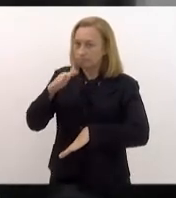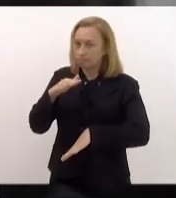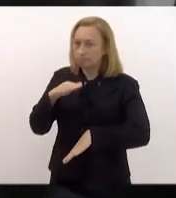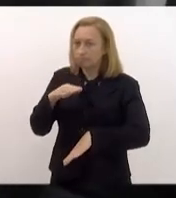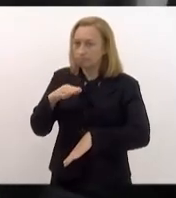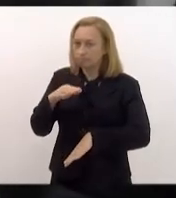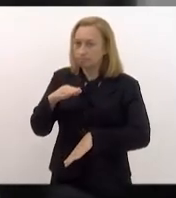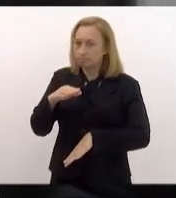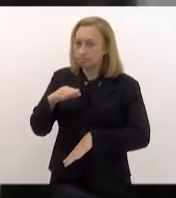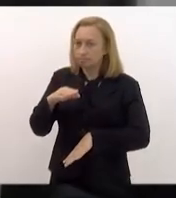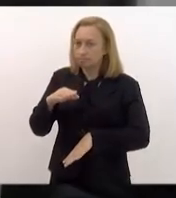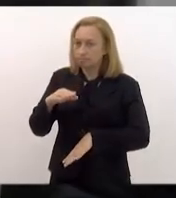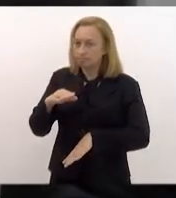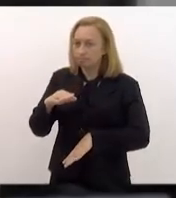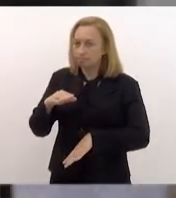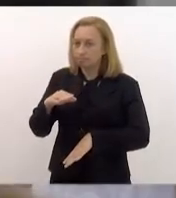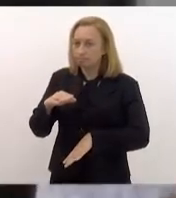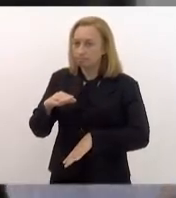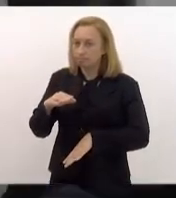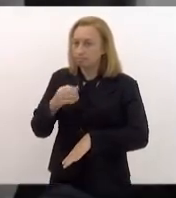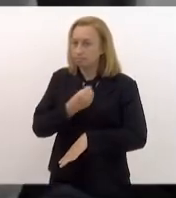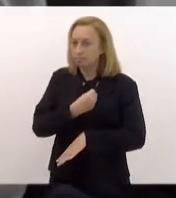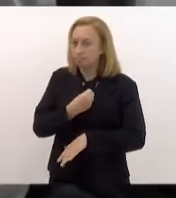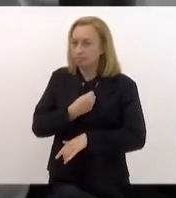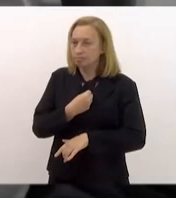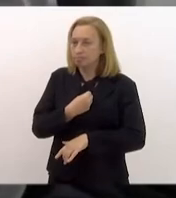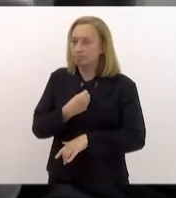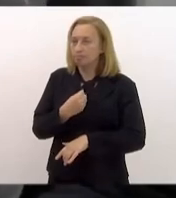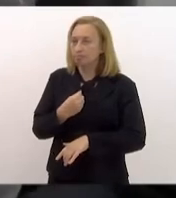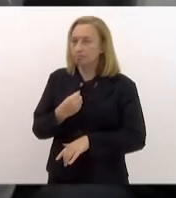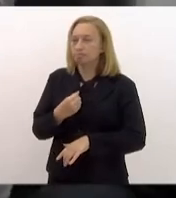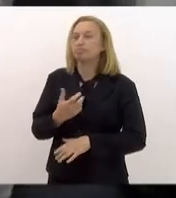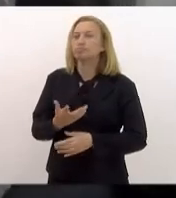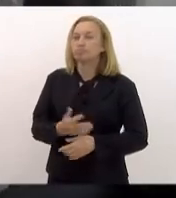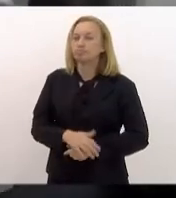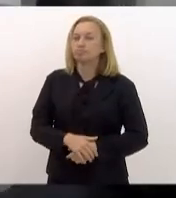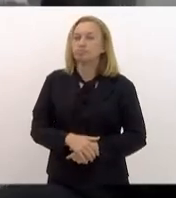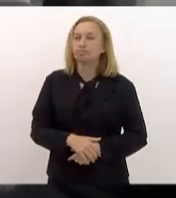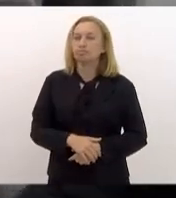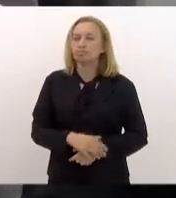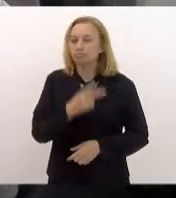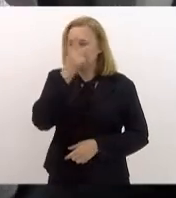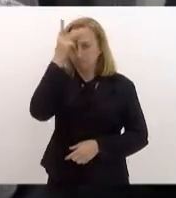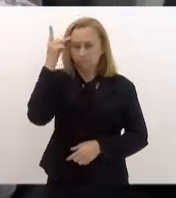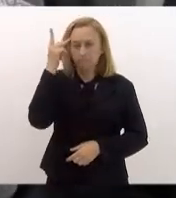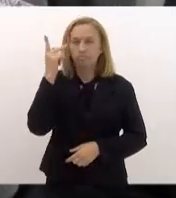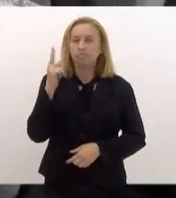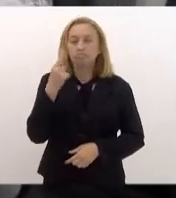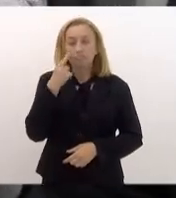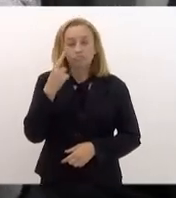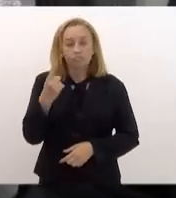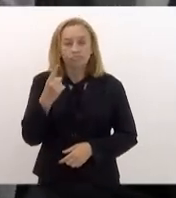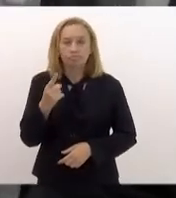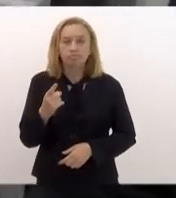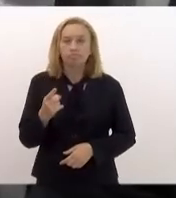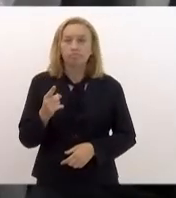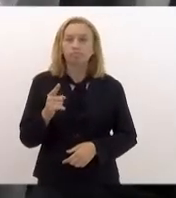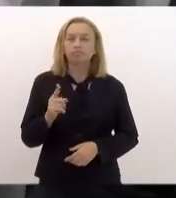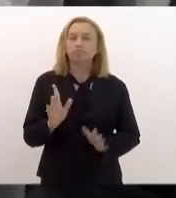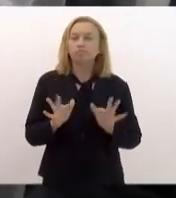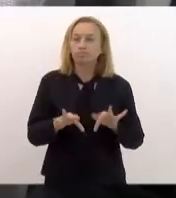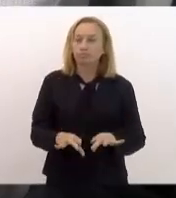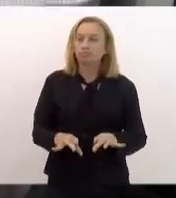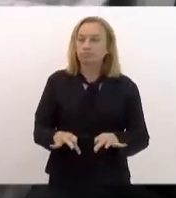tipo de população. E aí, o que a gente tem assistido? Geralmente, quando terminam os